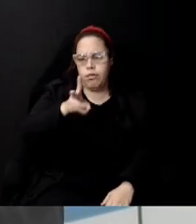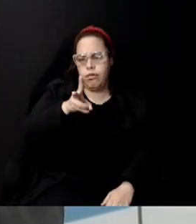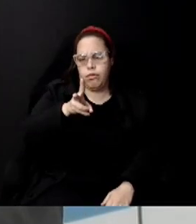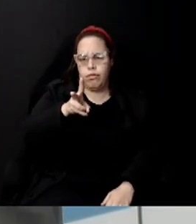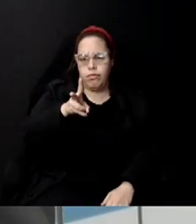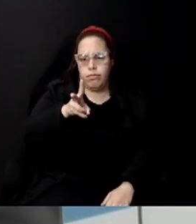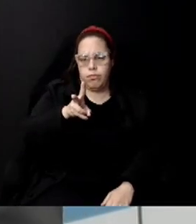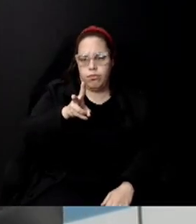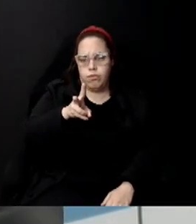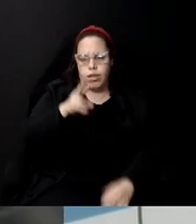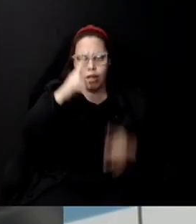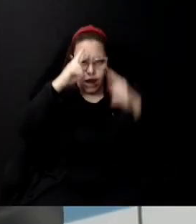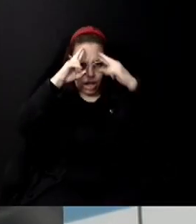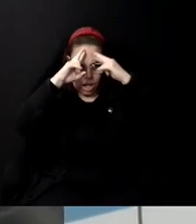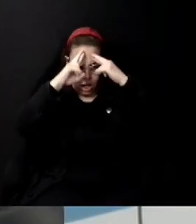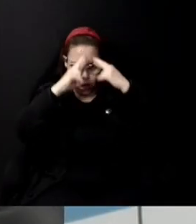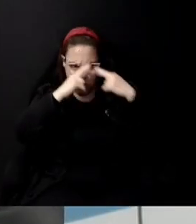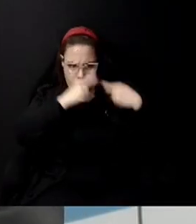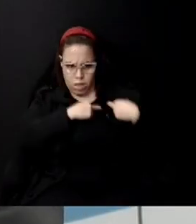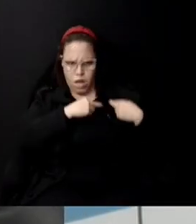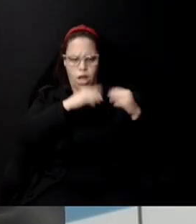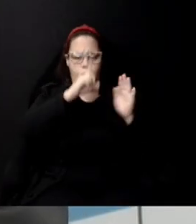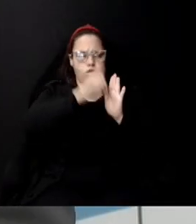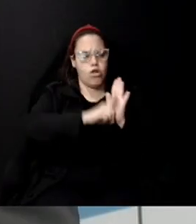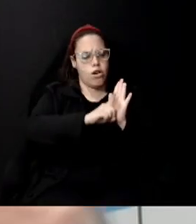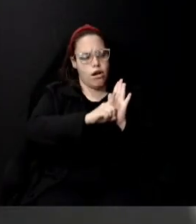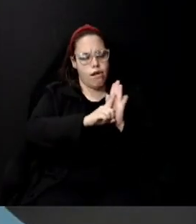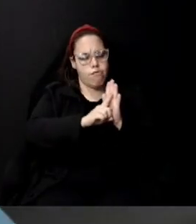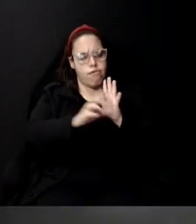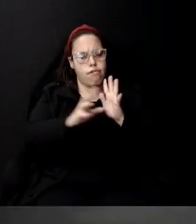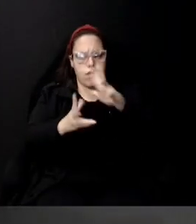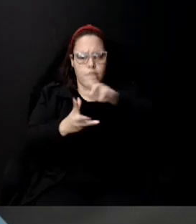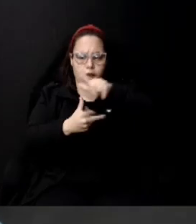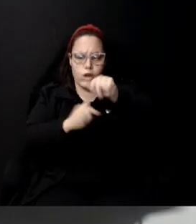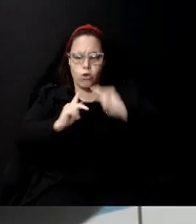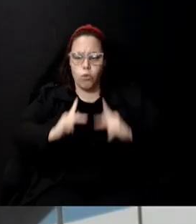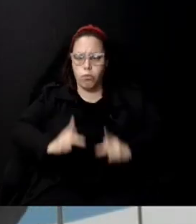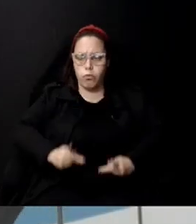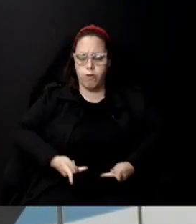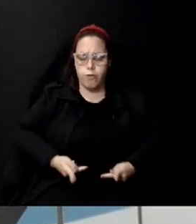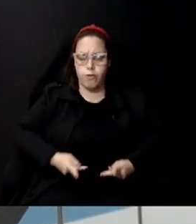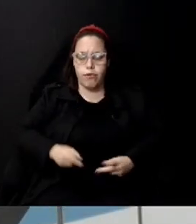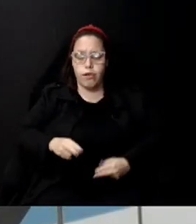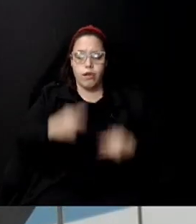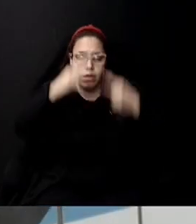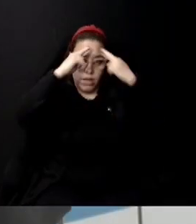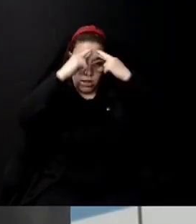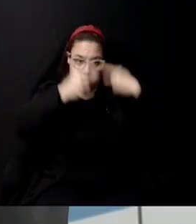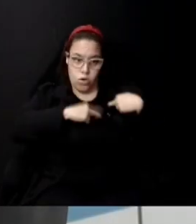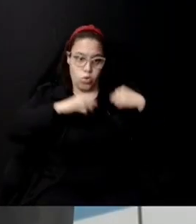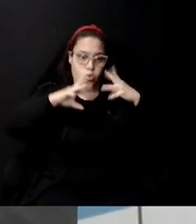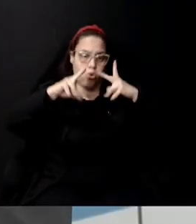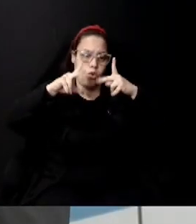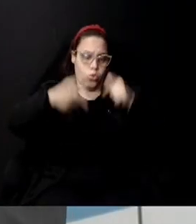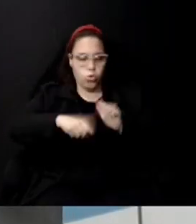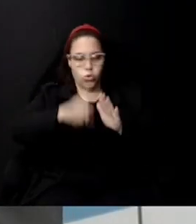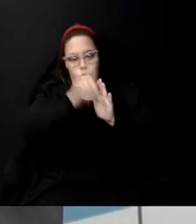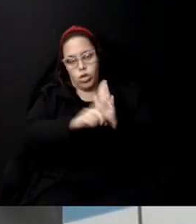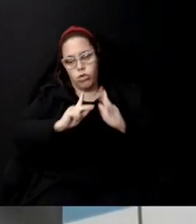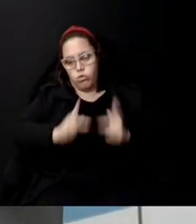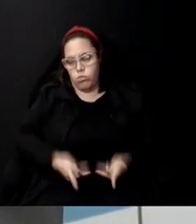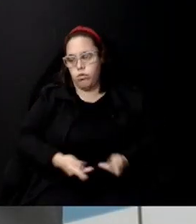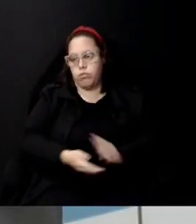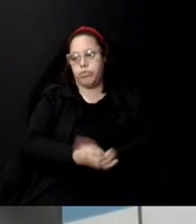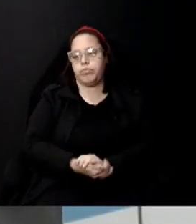respeitar o direito internacional humanitário passa por respeitar todos os direitos humanos. Então, o